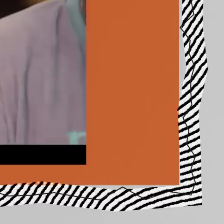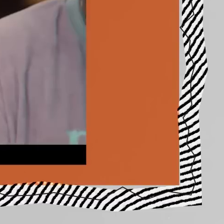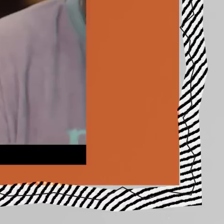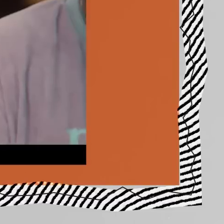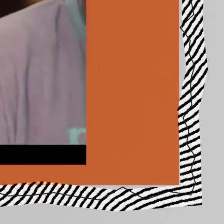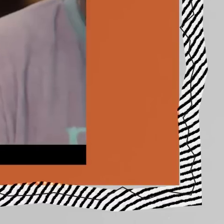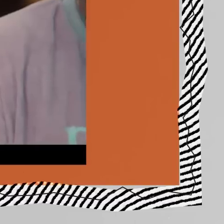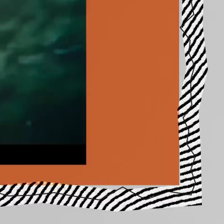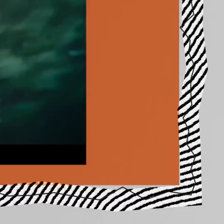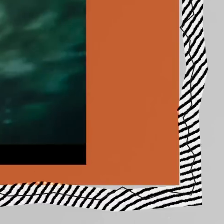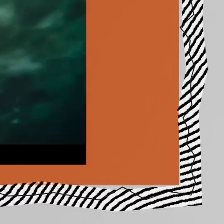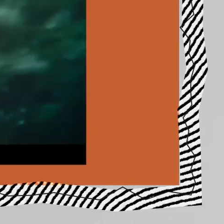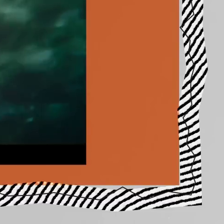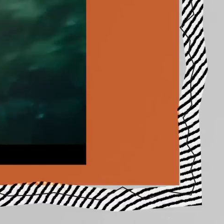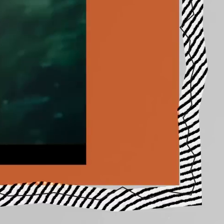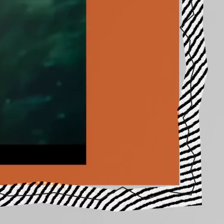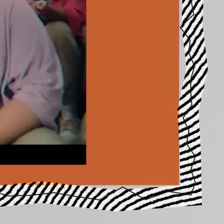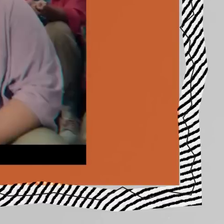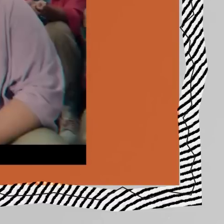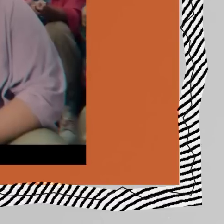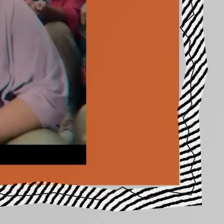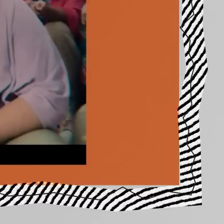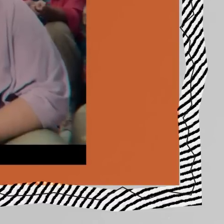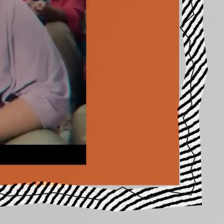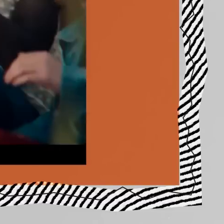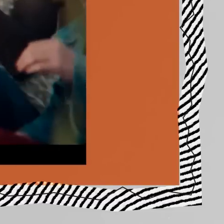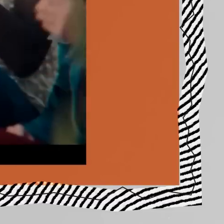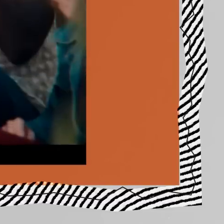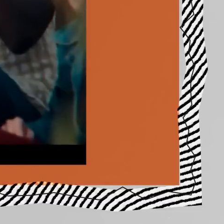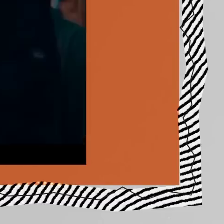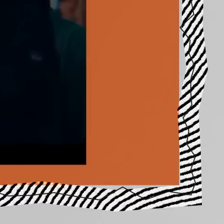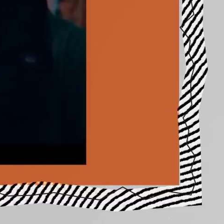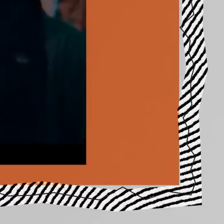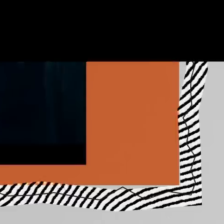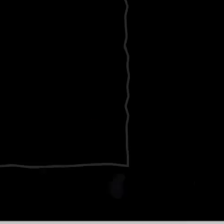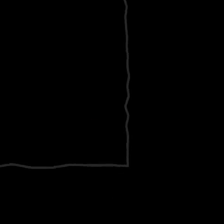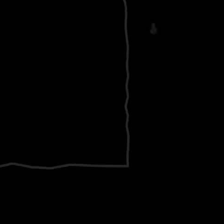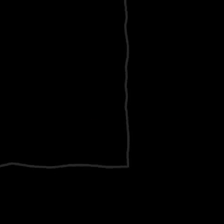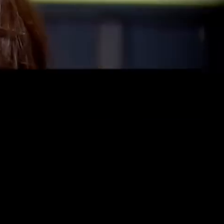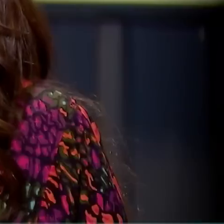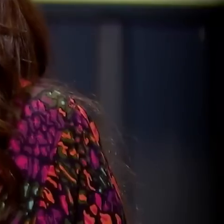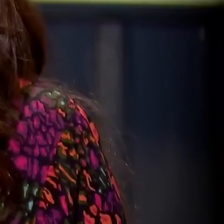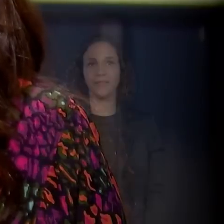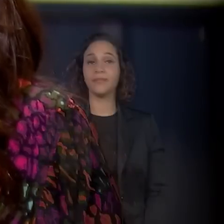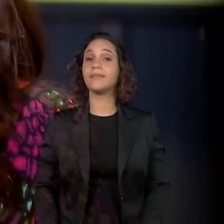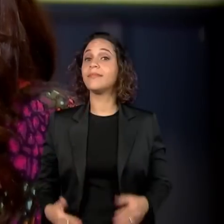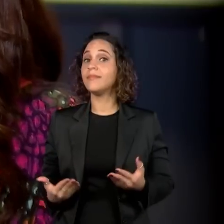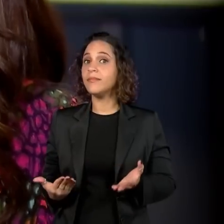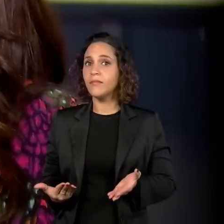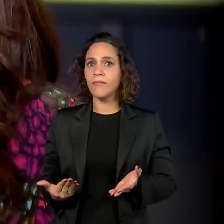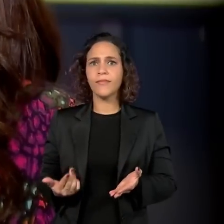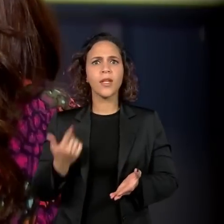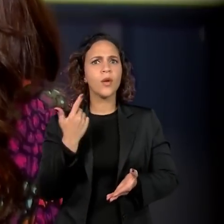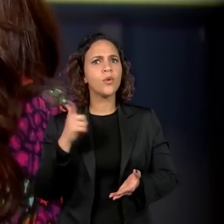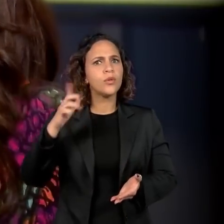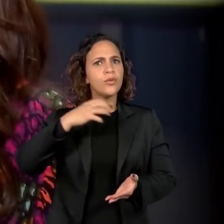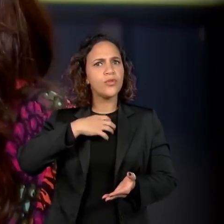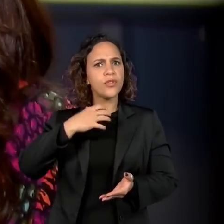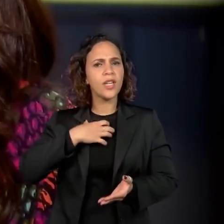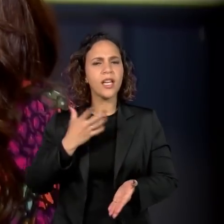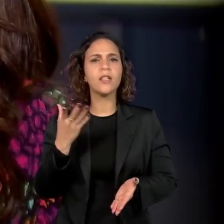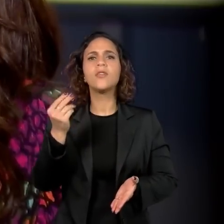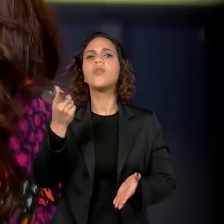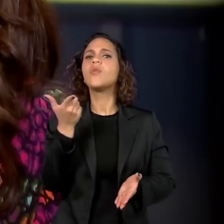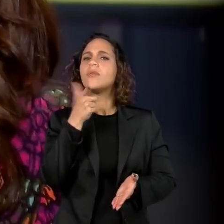because I learned everything I know about sex from my mum. não existe outra forma nem de você criar